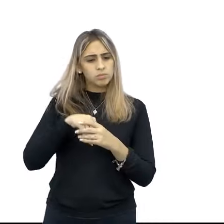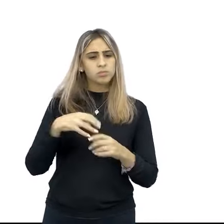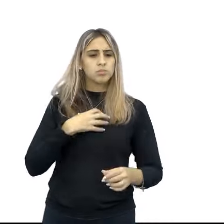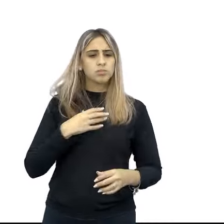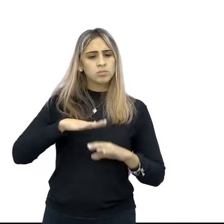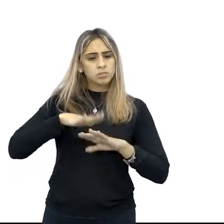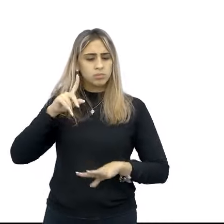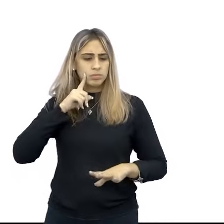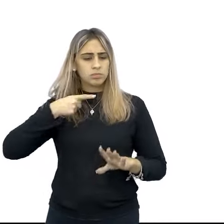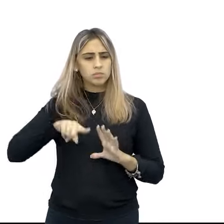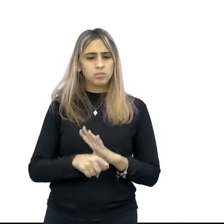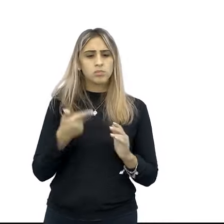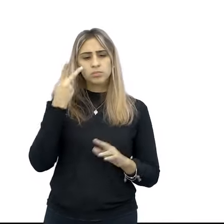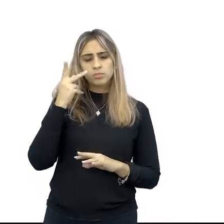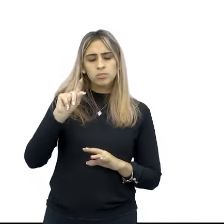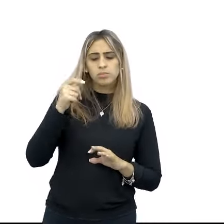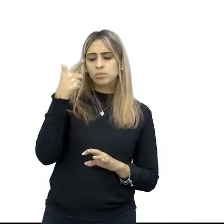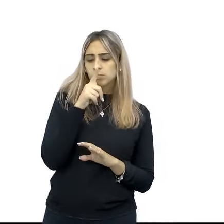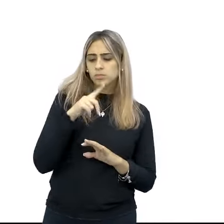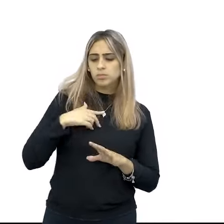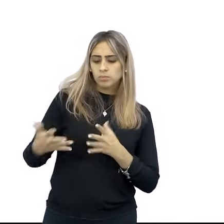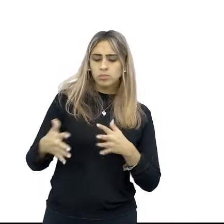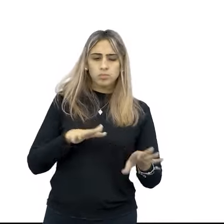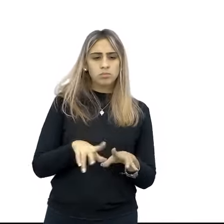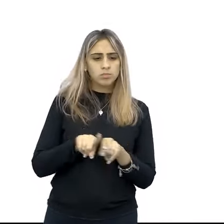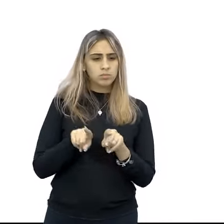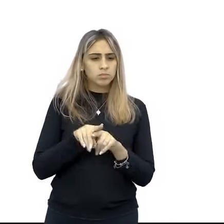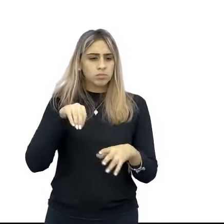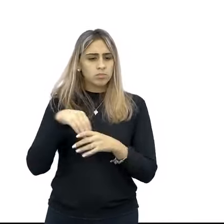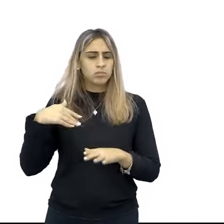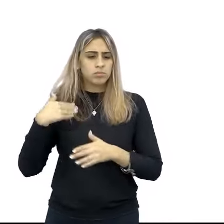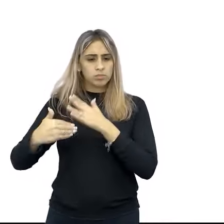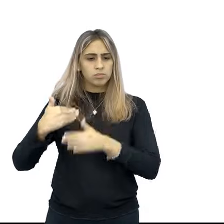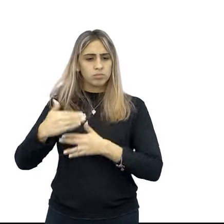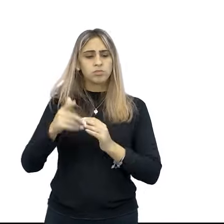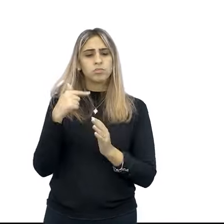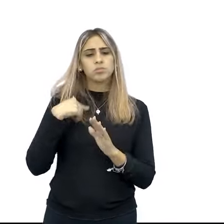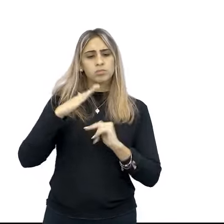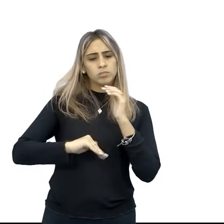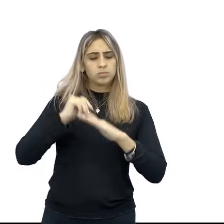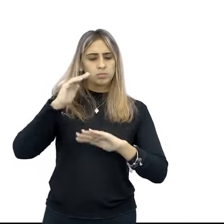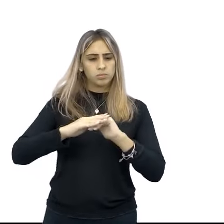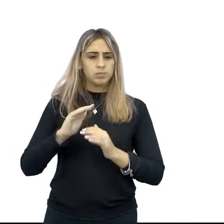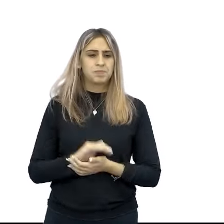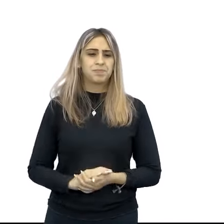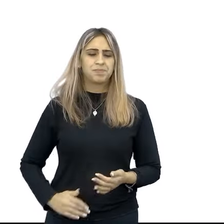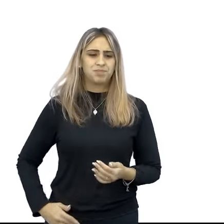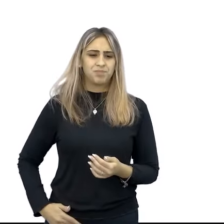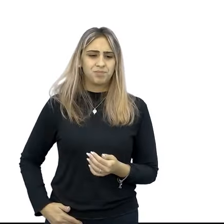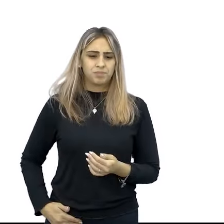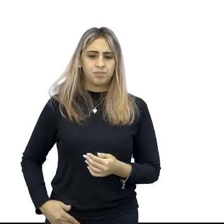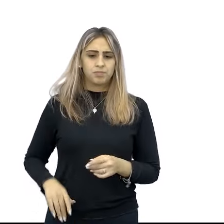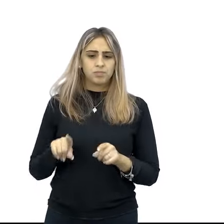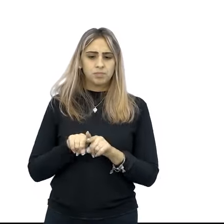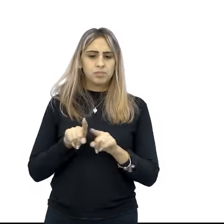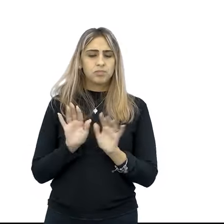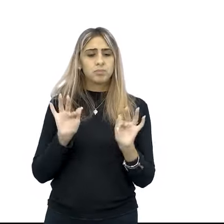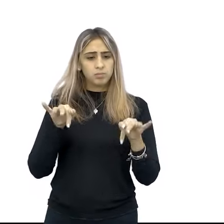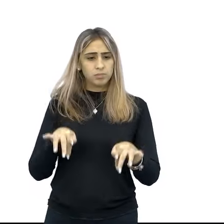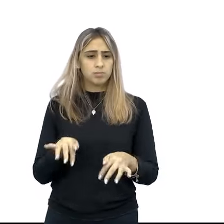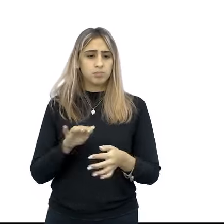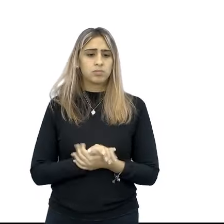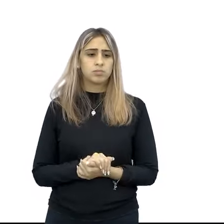mais aprofundada para assegurar a mobilização e o desenvolvimento das habilidades. E, por